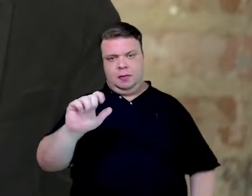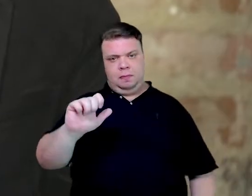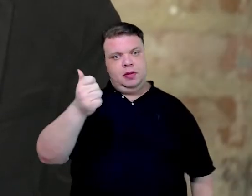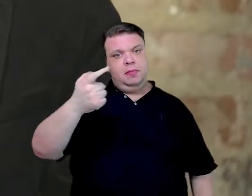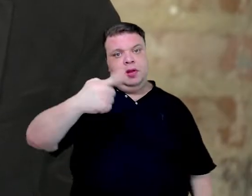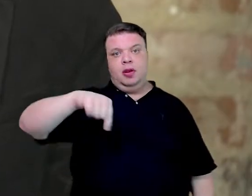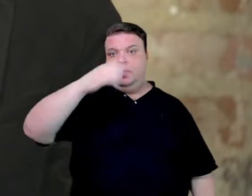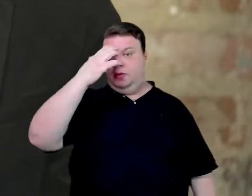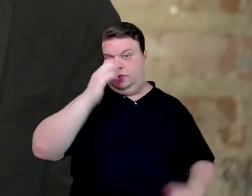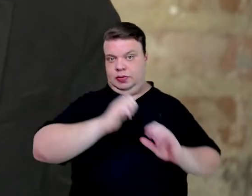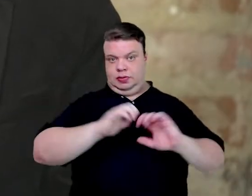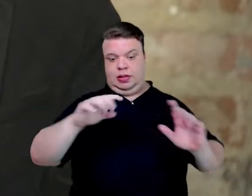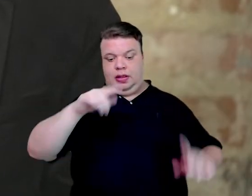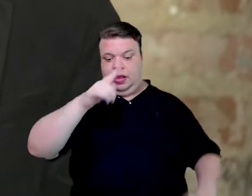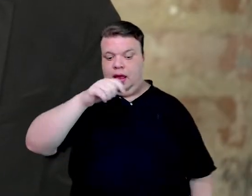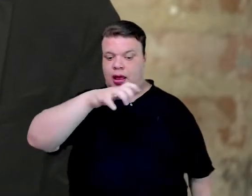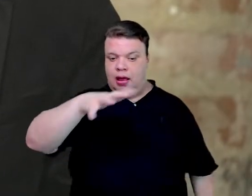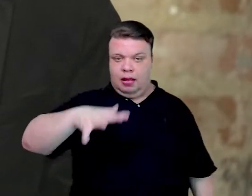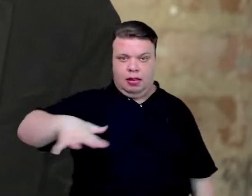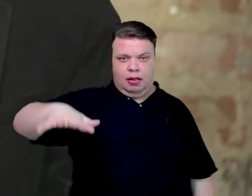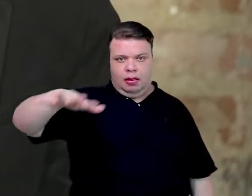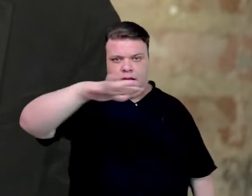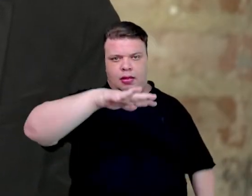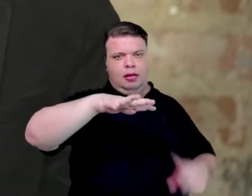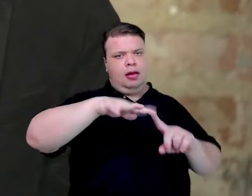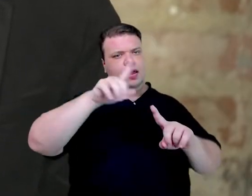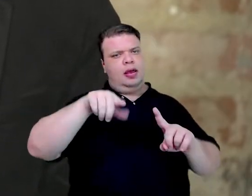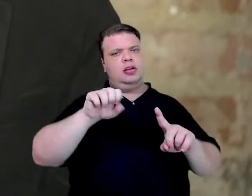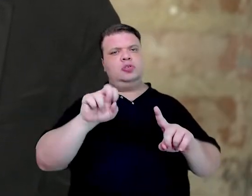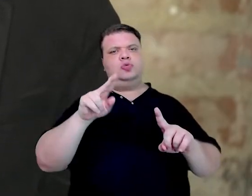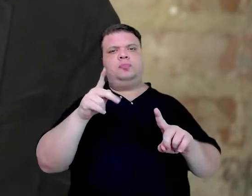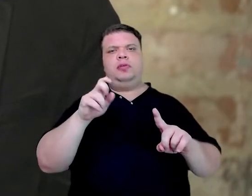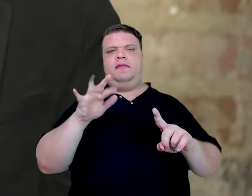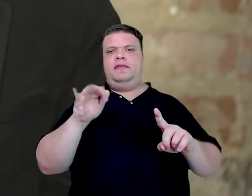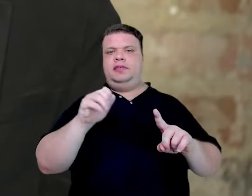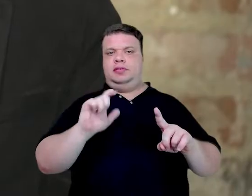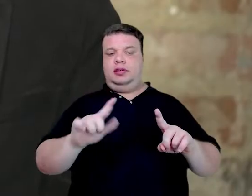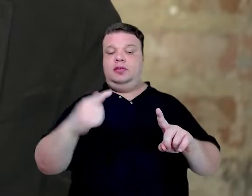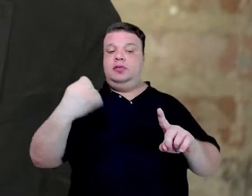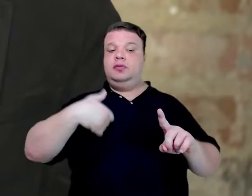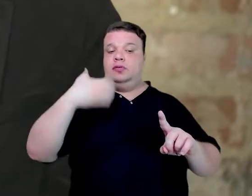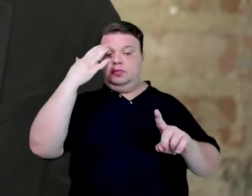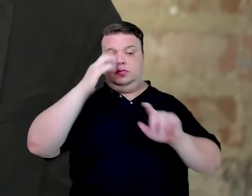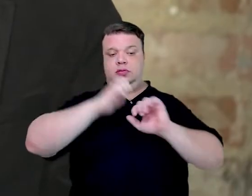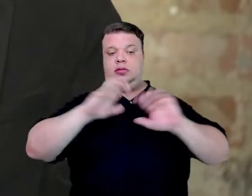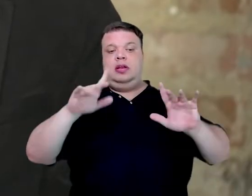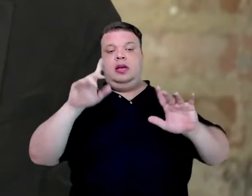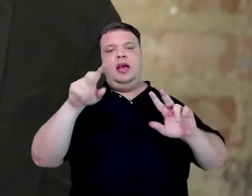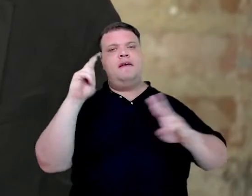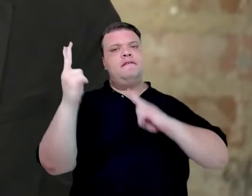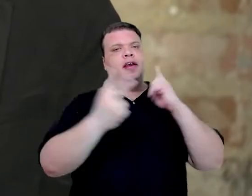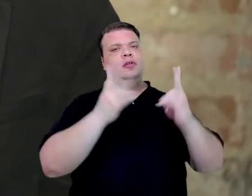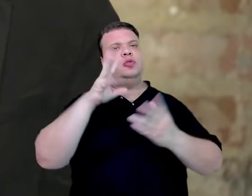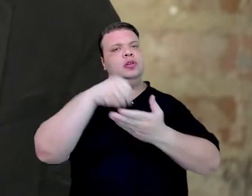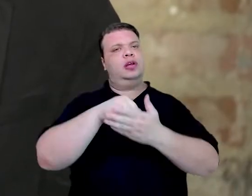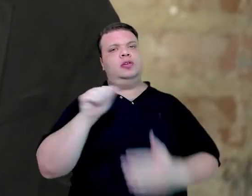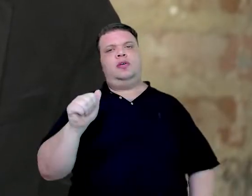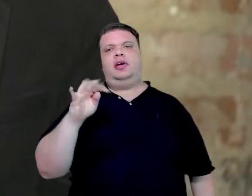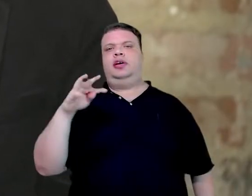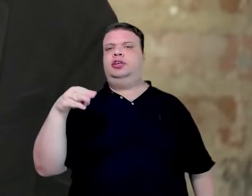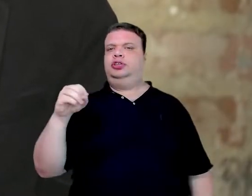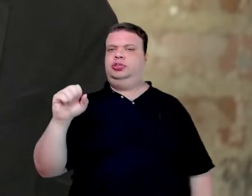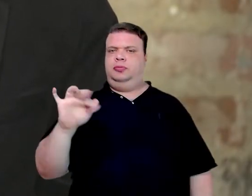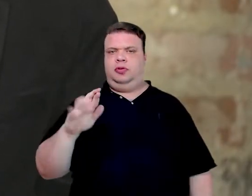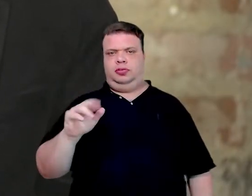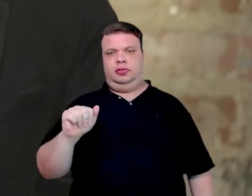assim, primeiramente, para compreender a circulação oceânica superficial, é necessário conhecer o comportamento do sistema de